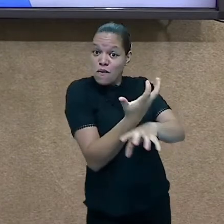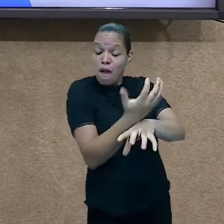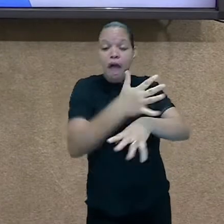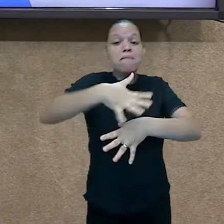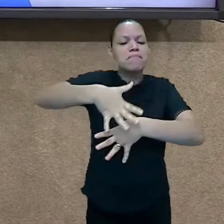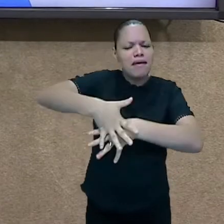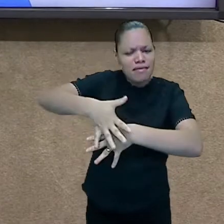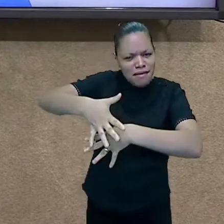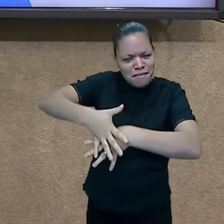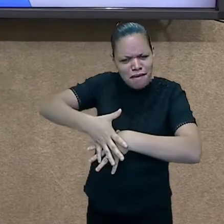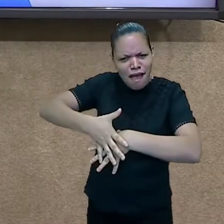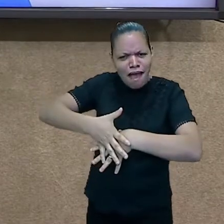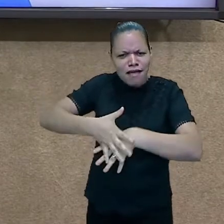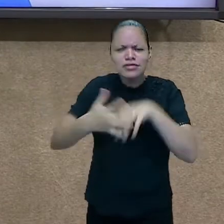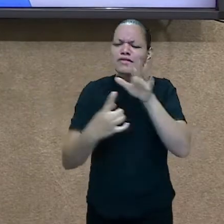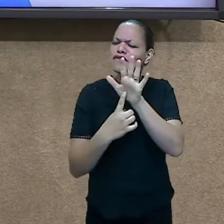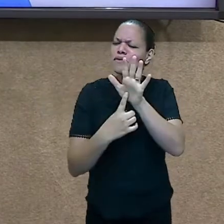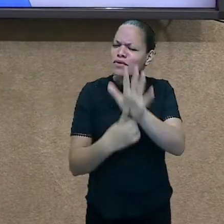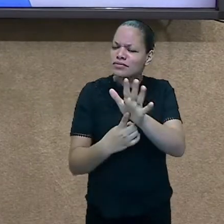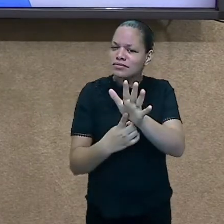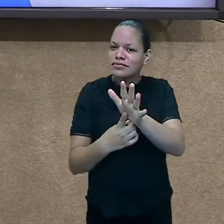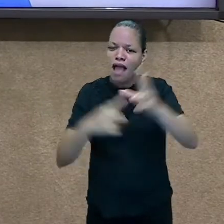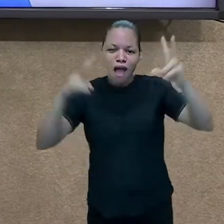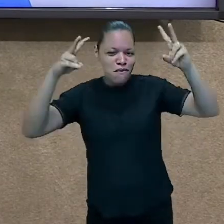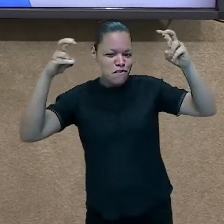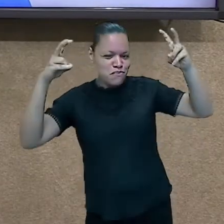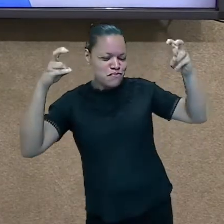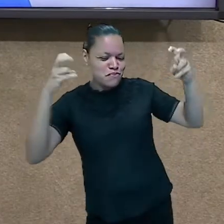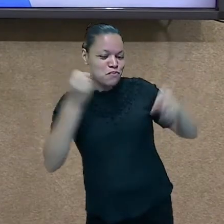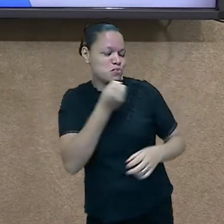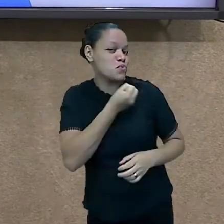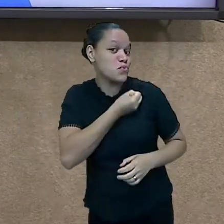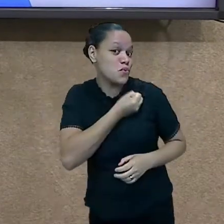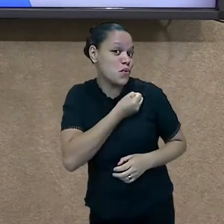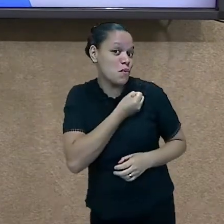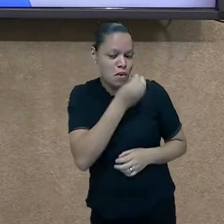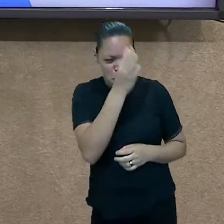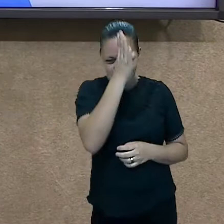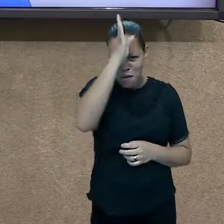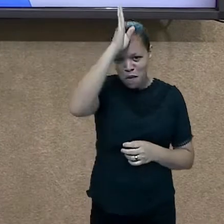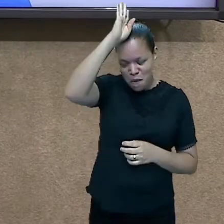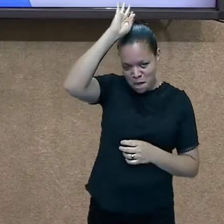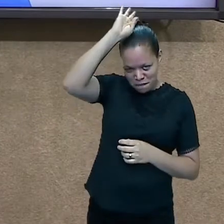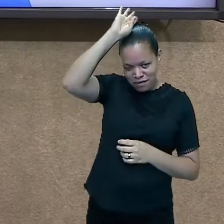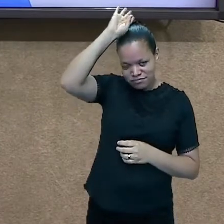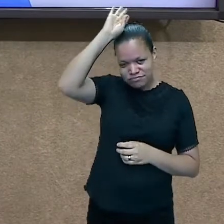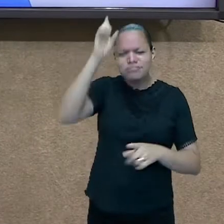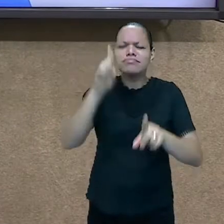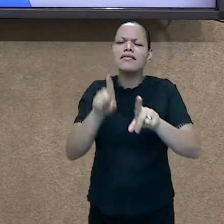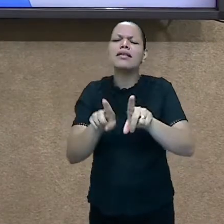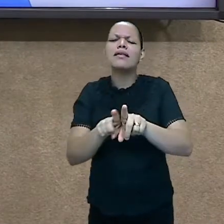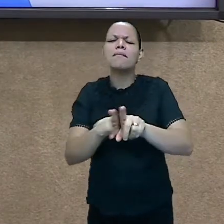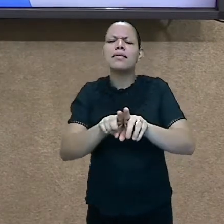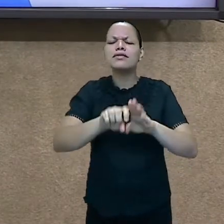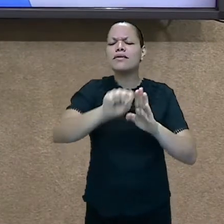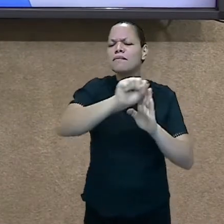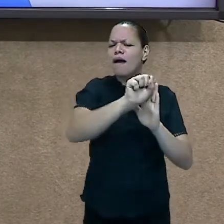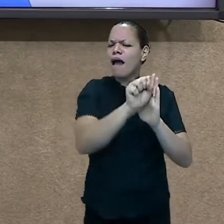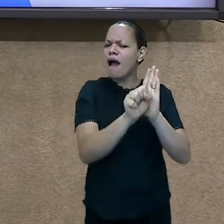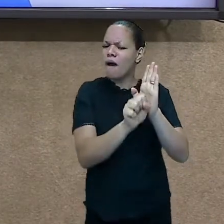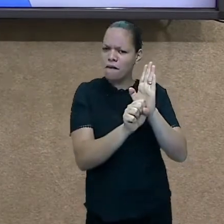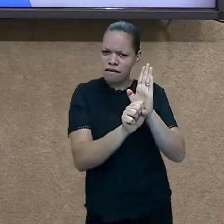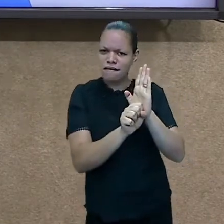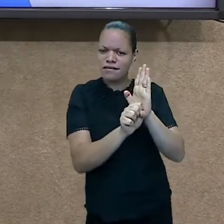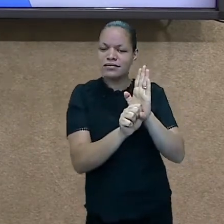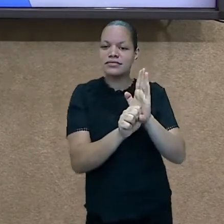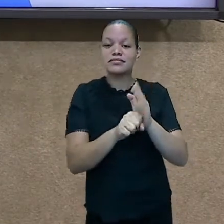iremos estudar sobre os números romanos ou também algarismos romanos, como vem em alguns livros didáticos. Vocês já